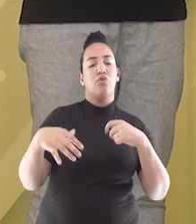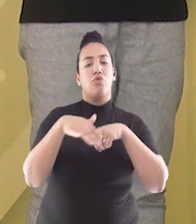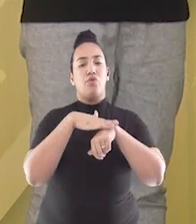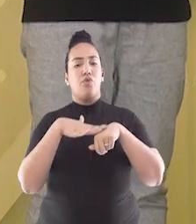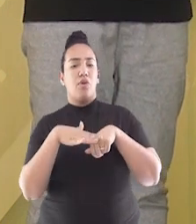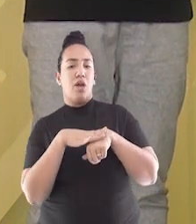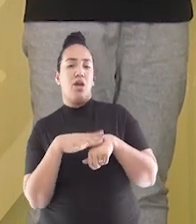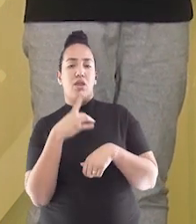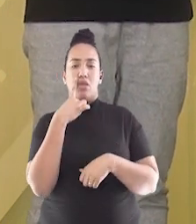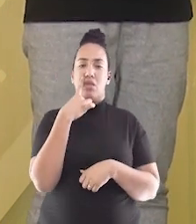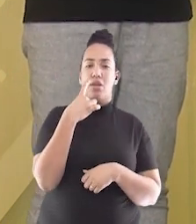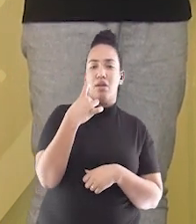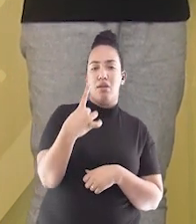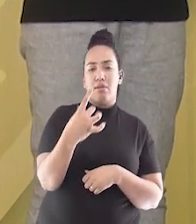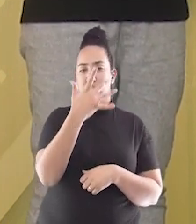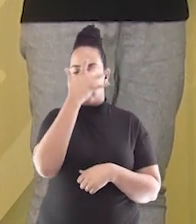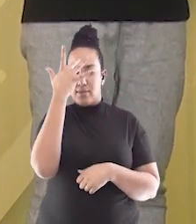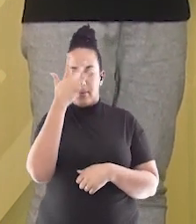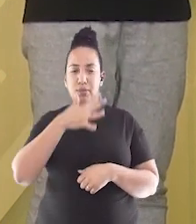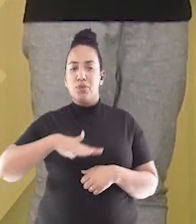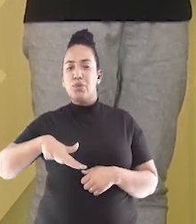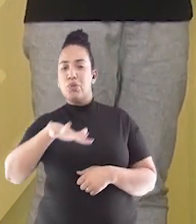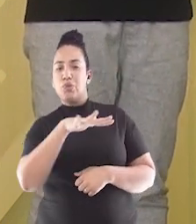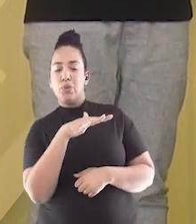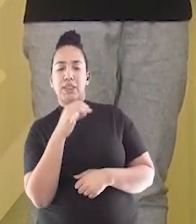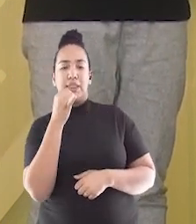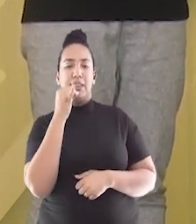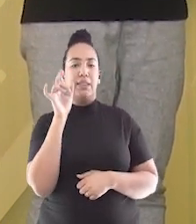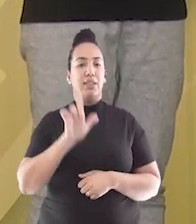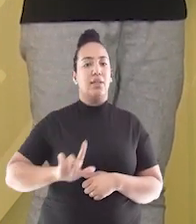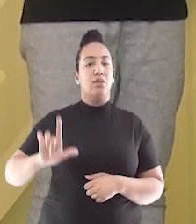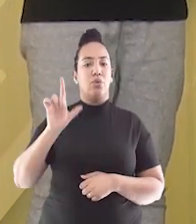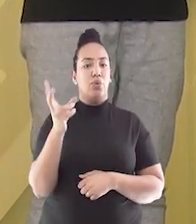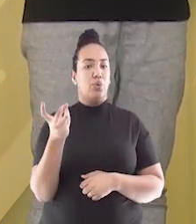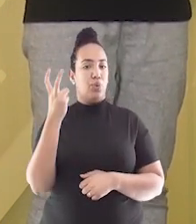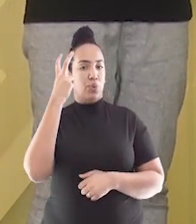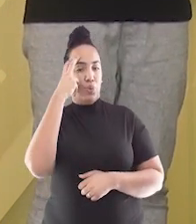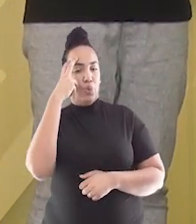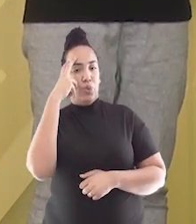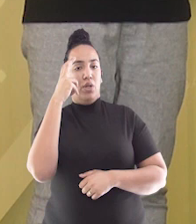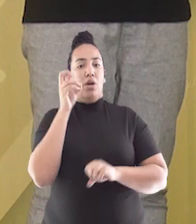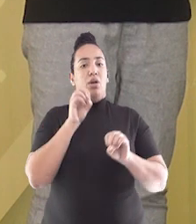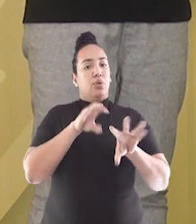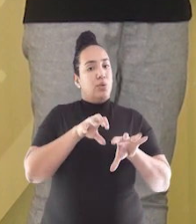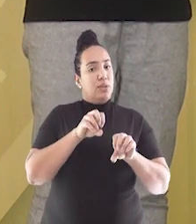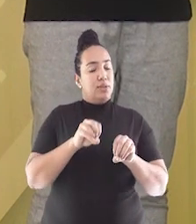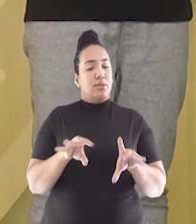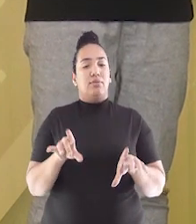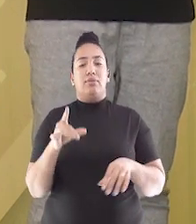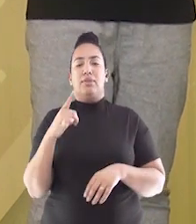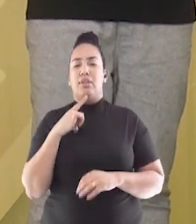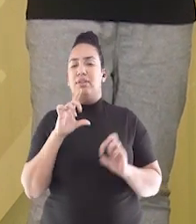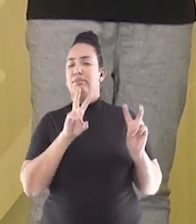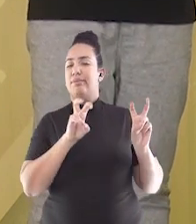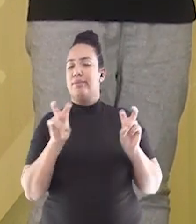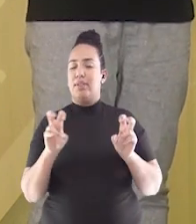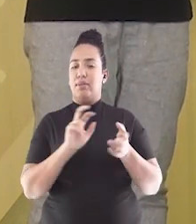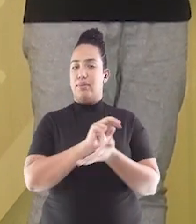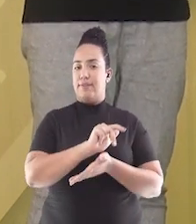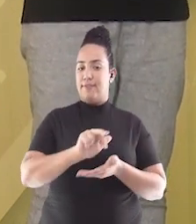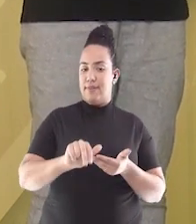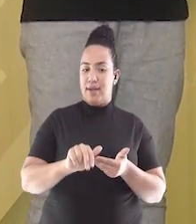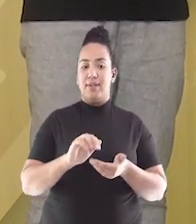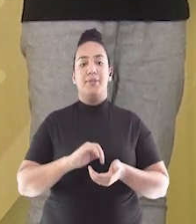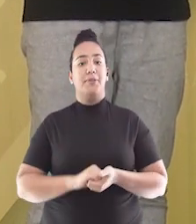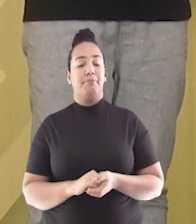novidades dentro de assuntos de interesse de pessoas, por exemplo, literatura, cultura, educação, e aborda vários outros